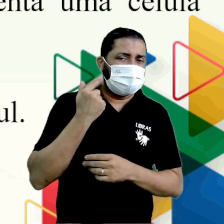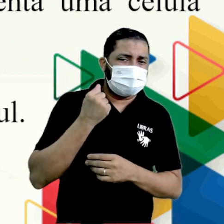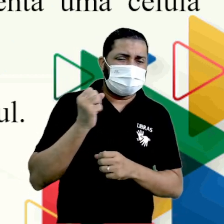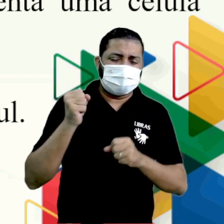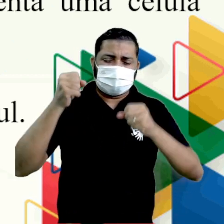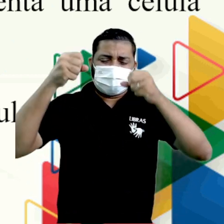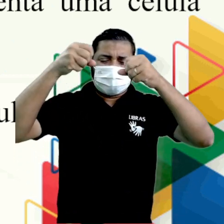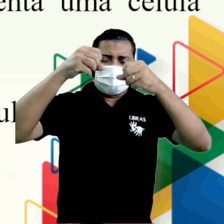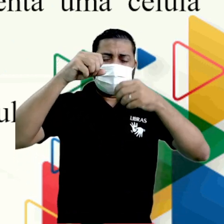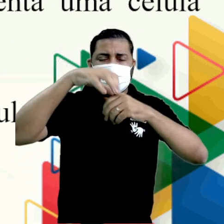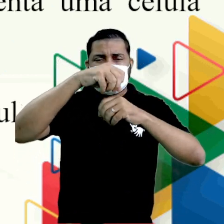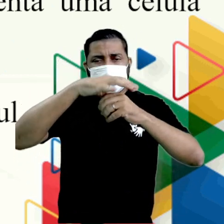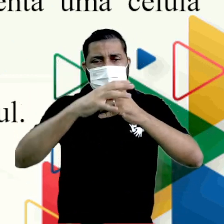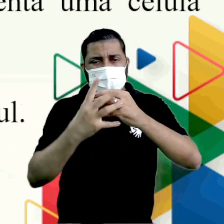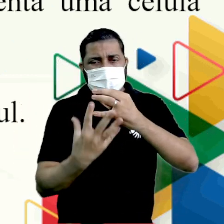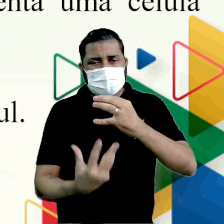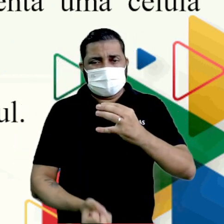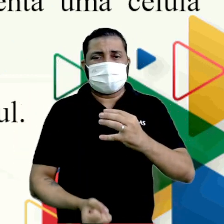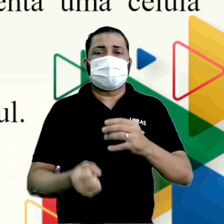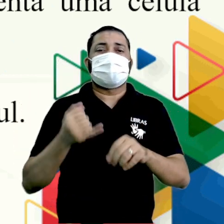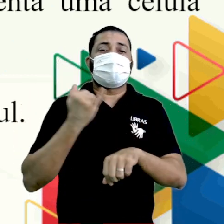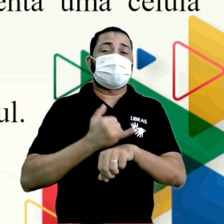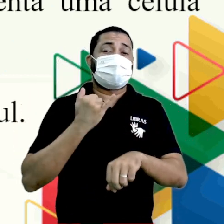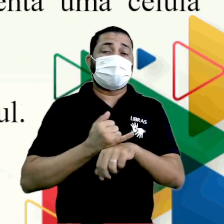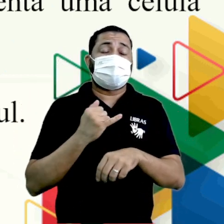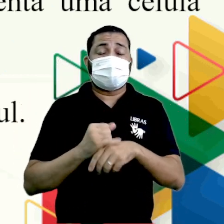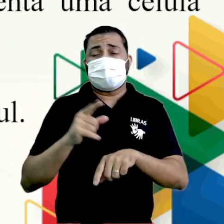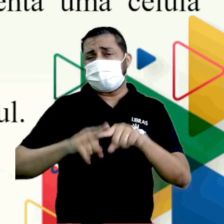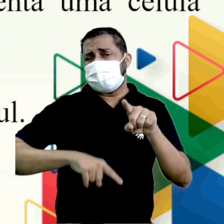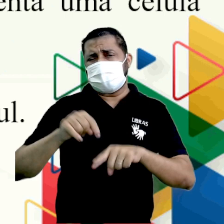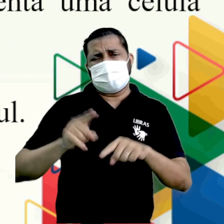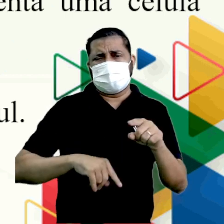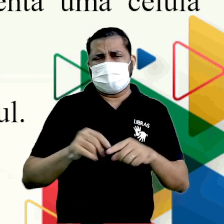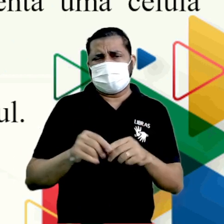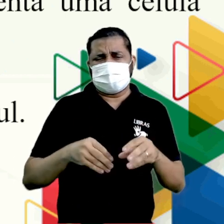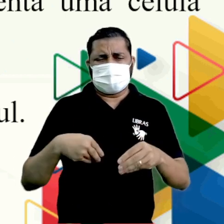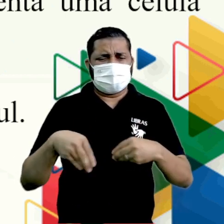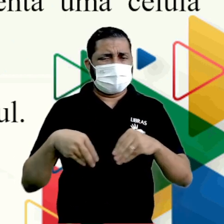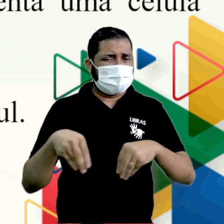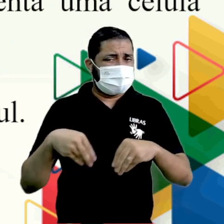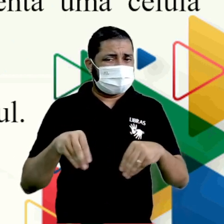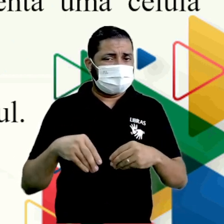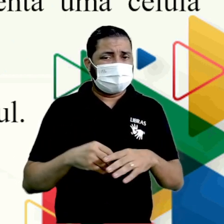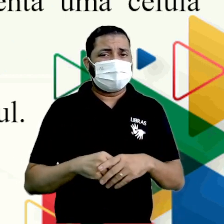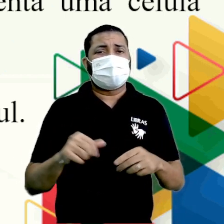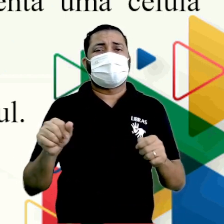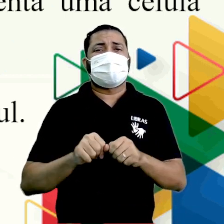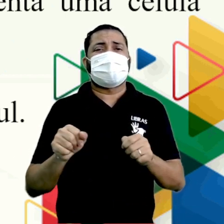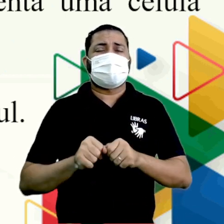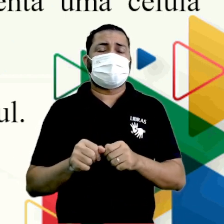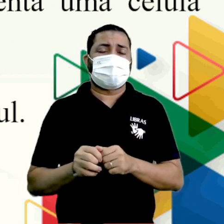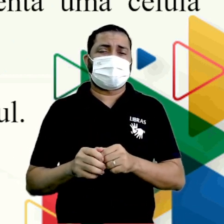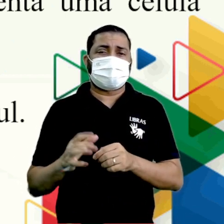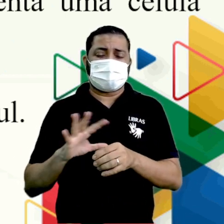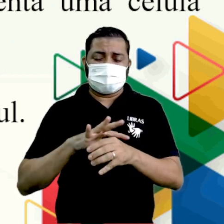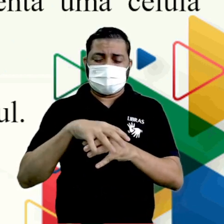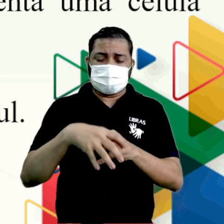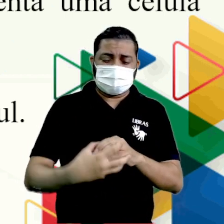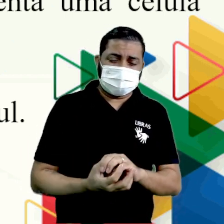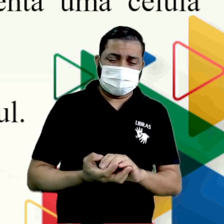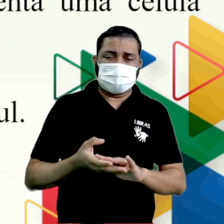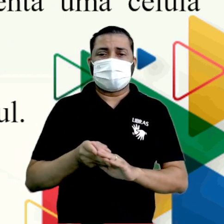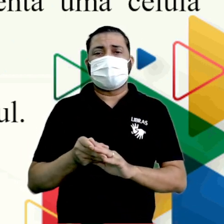de metal, a gente já viu nas aulas anteriores, até em materiais plásticos isso é feito, tá? Você tem um plástico recoberto